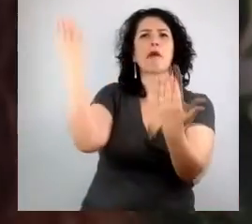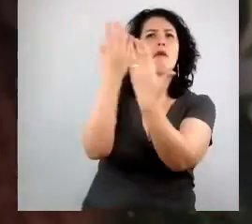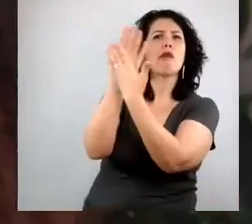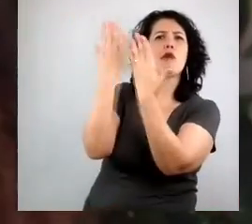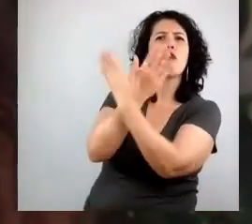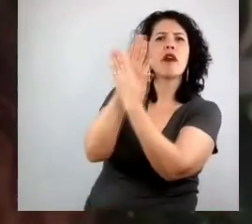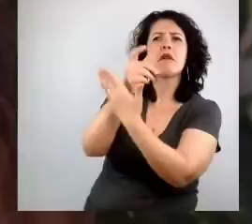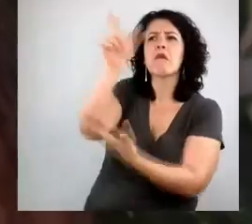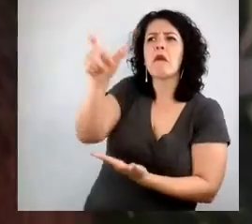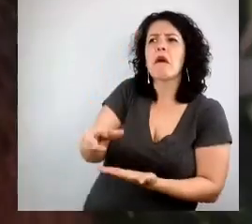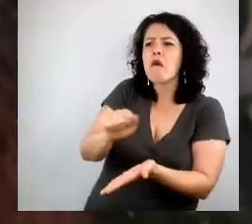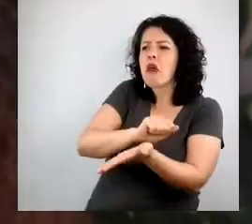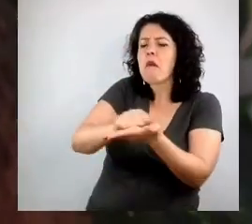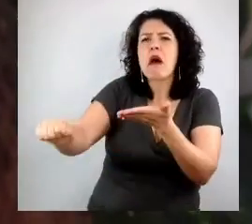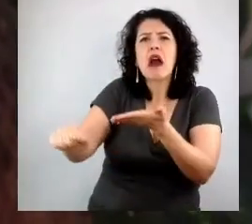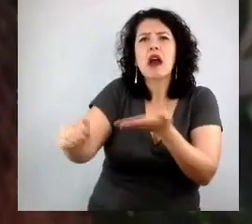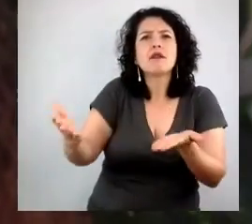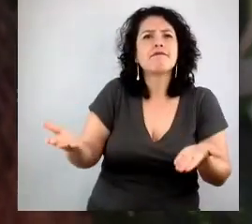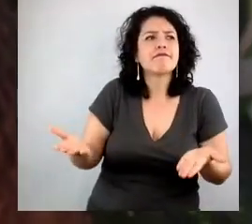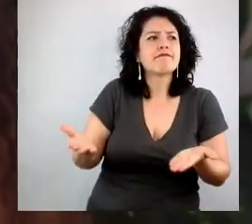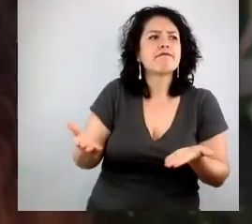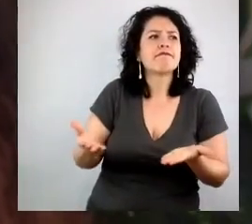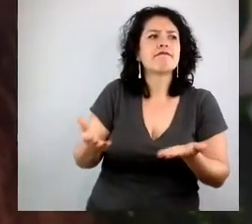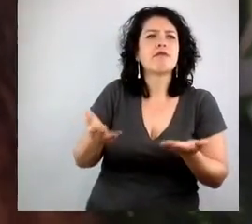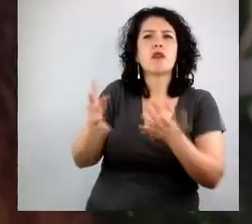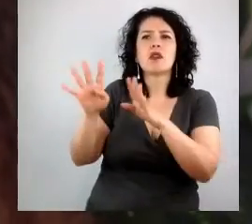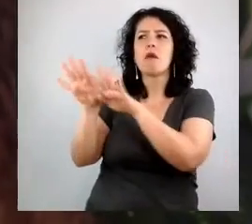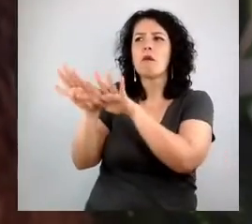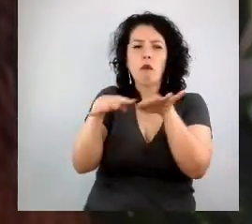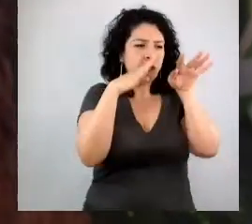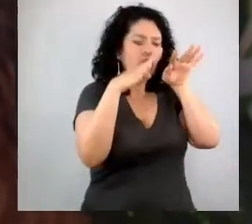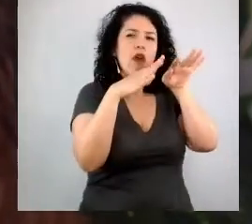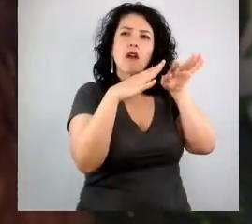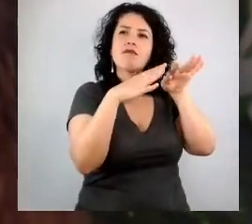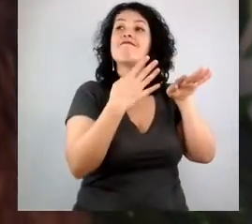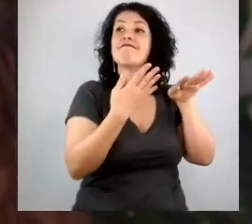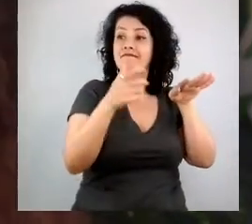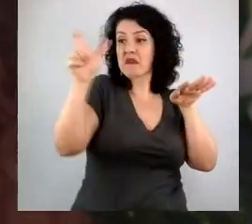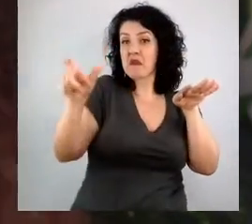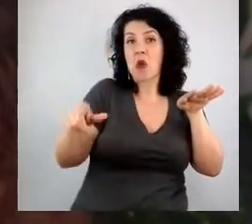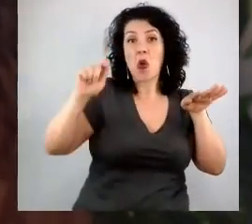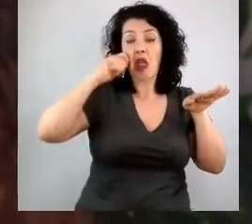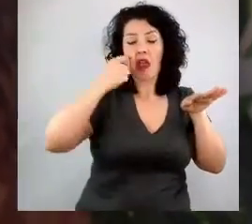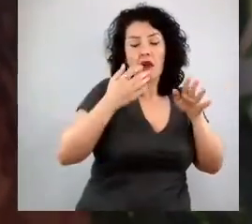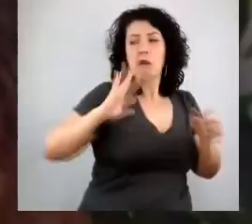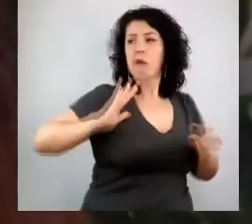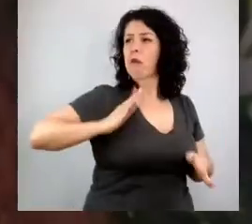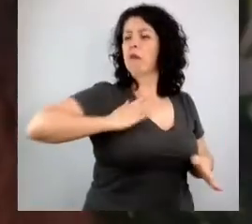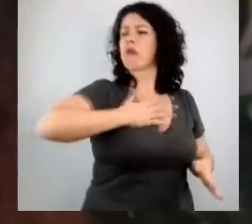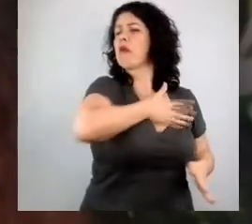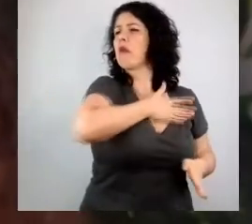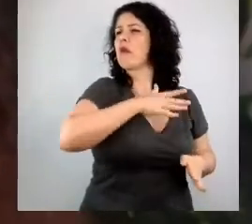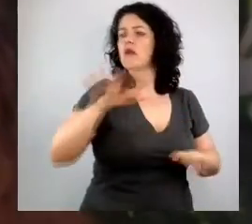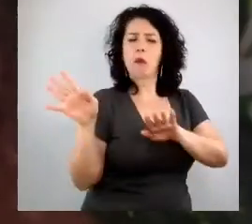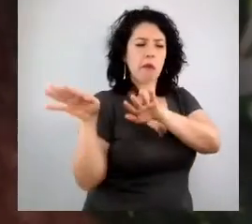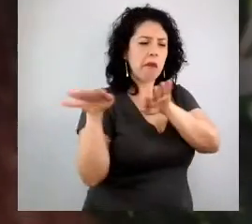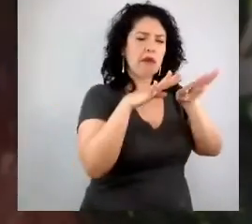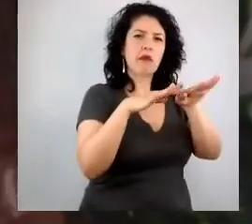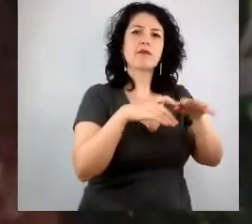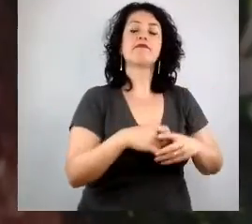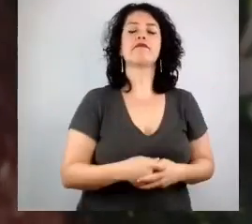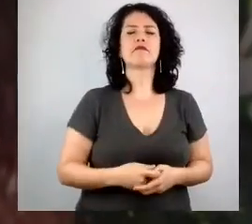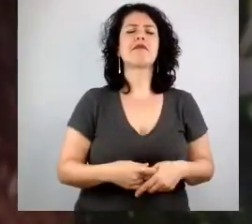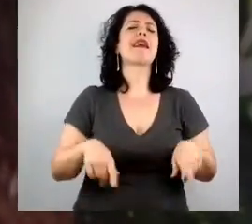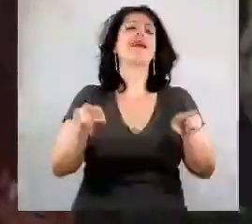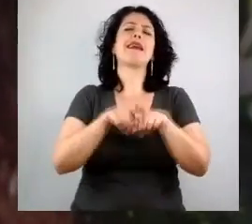E essa invisibilidade, se não protagonismo que vemos nos filmes, nas propagandas, nos programas de TV, seja na